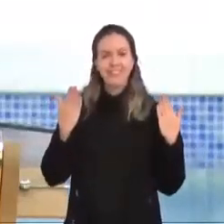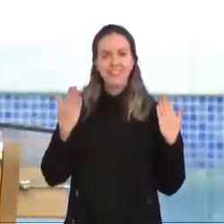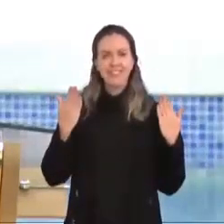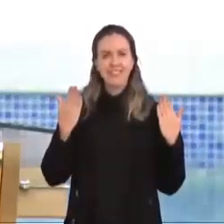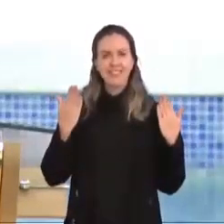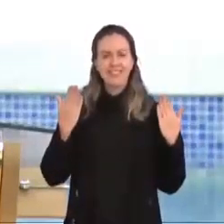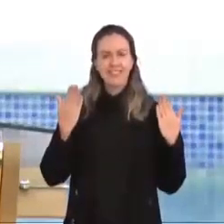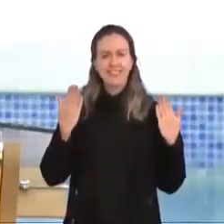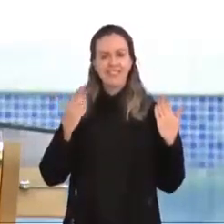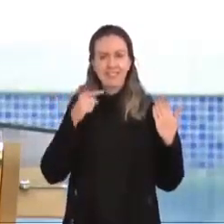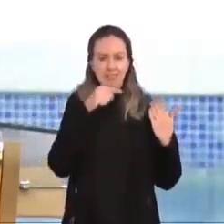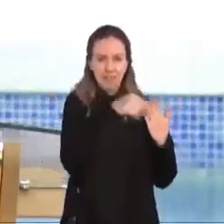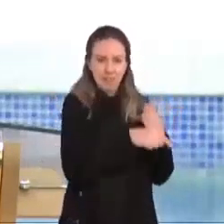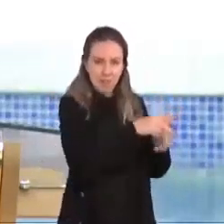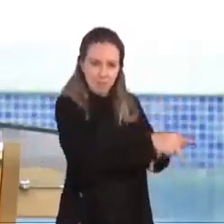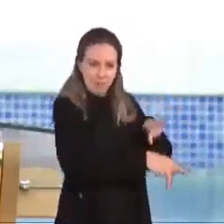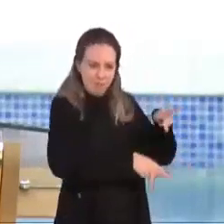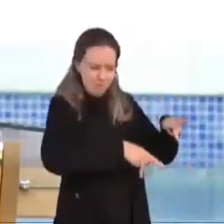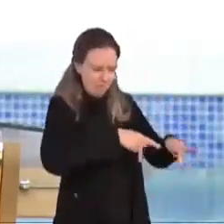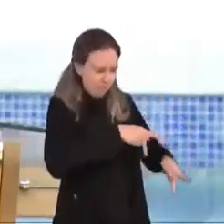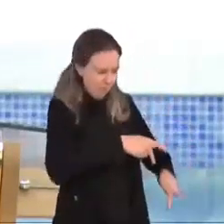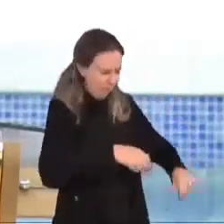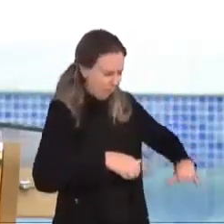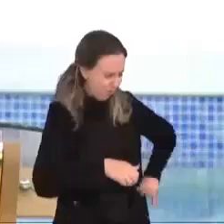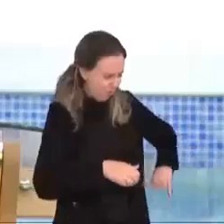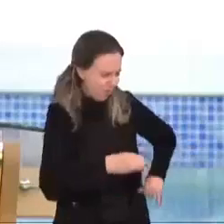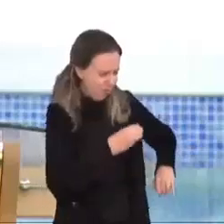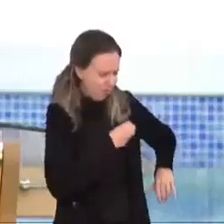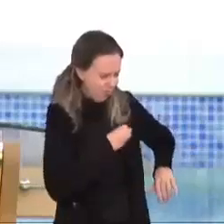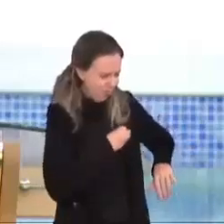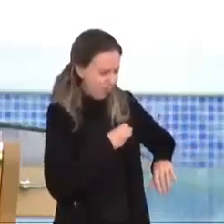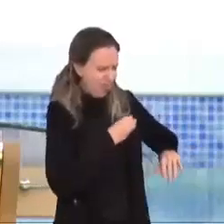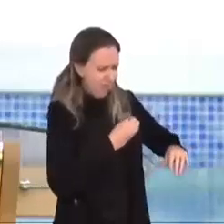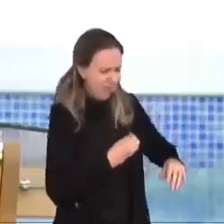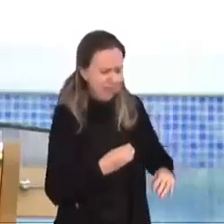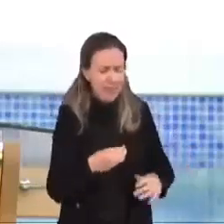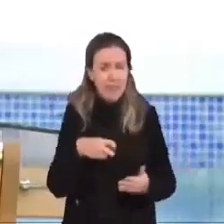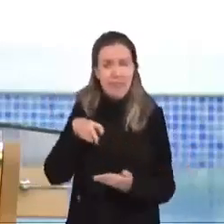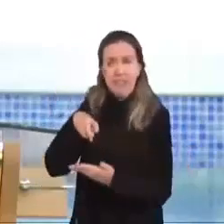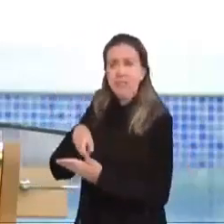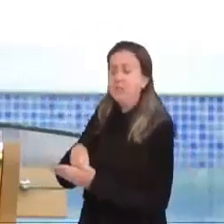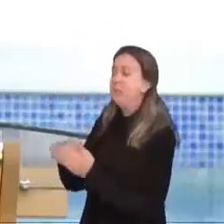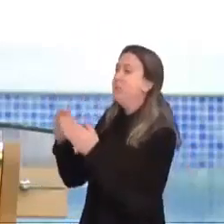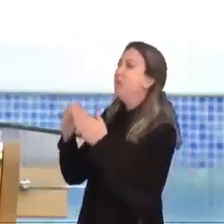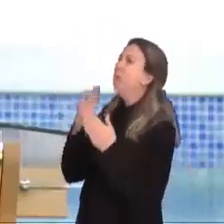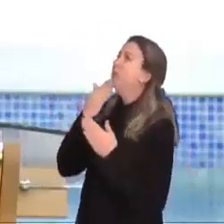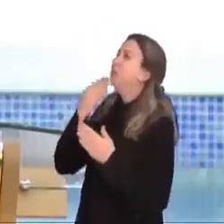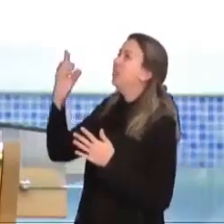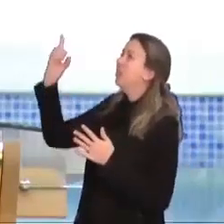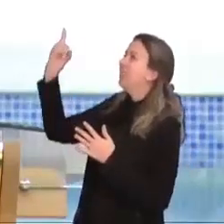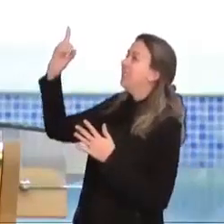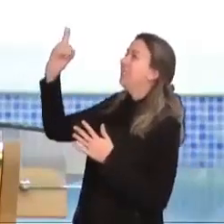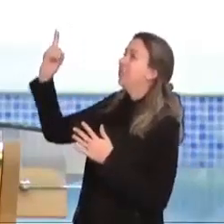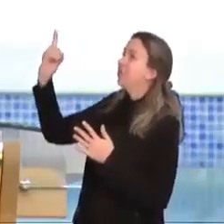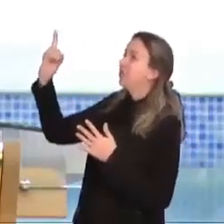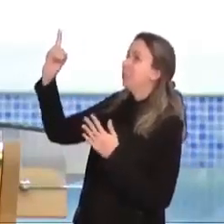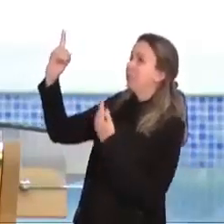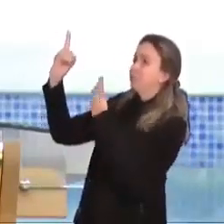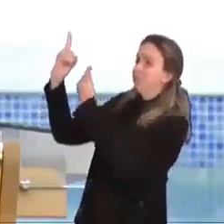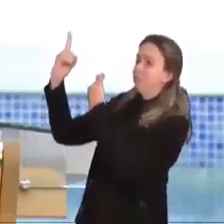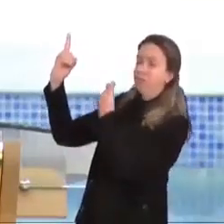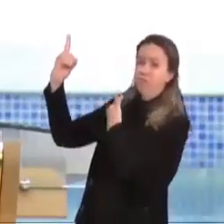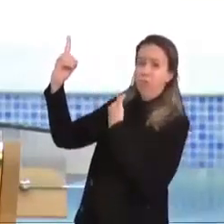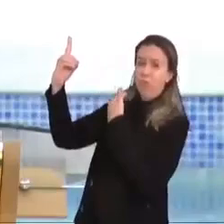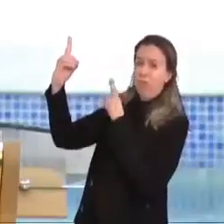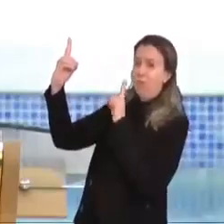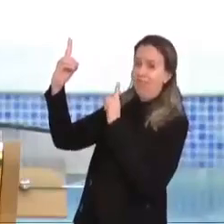porque primeiro, eu sei onde te encontrar, e segundo, não há nada que me impeça de chegar